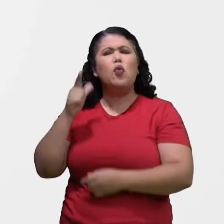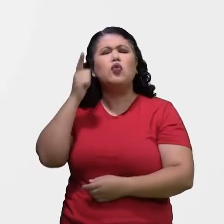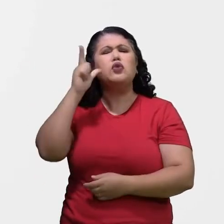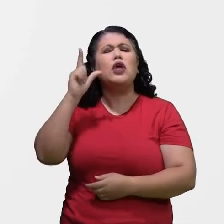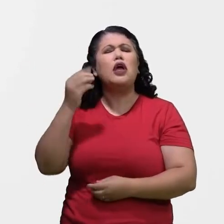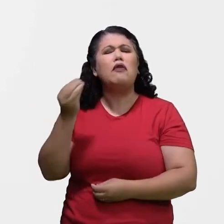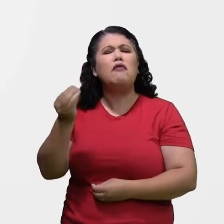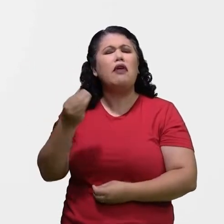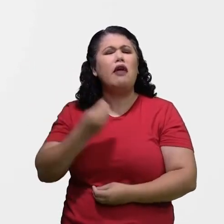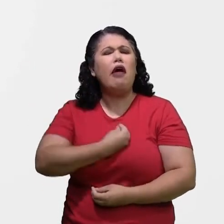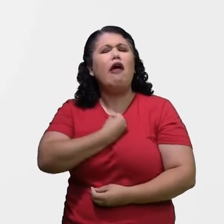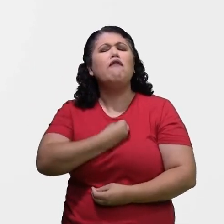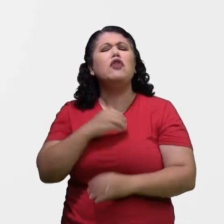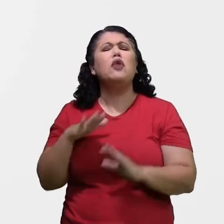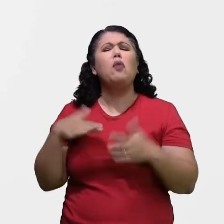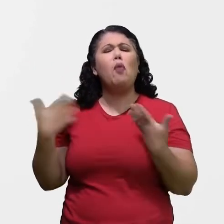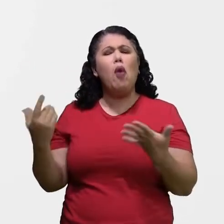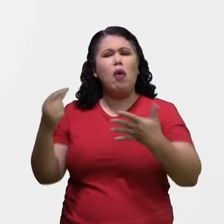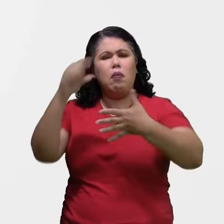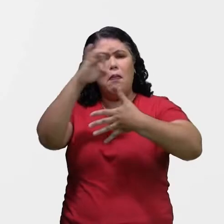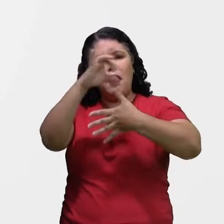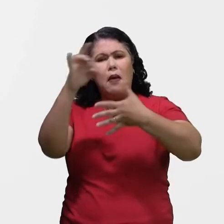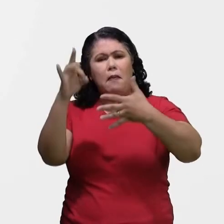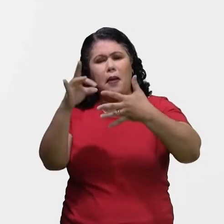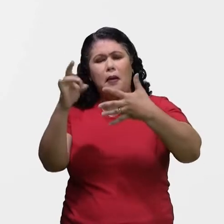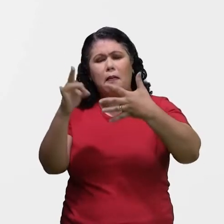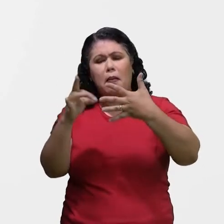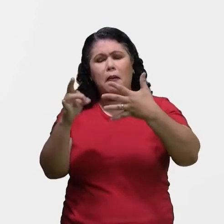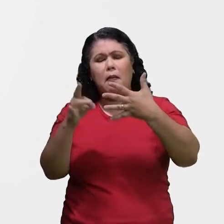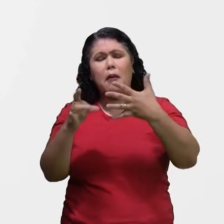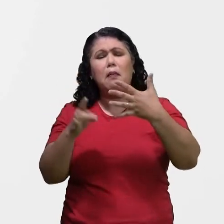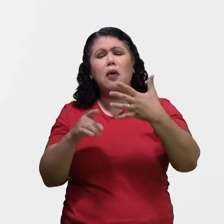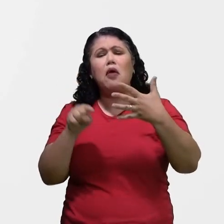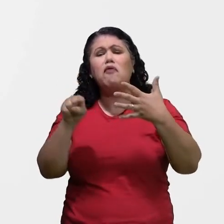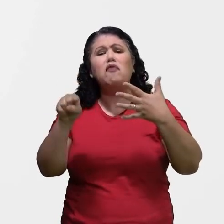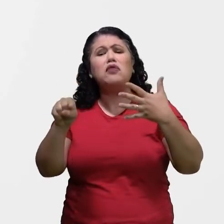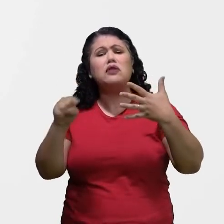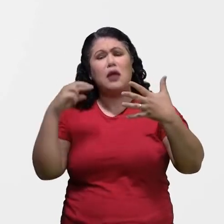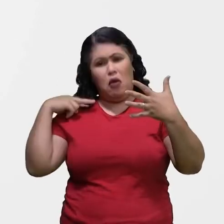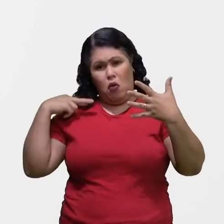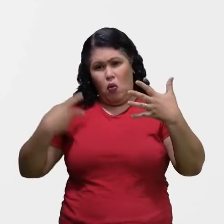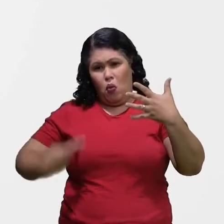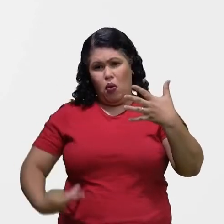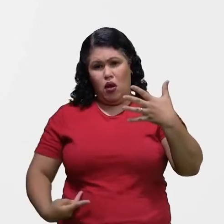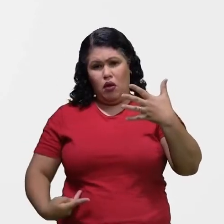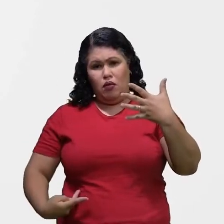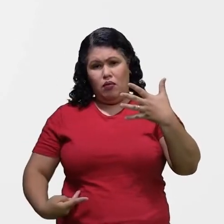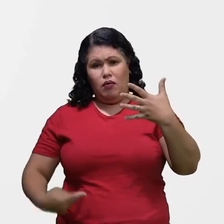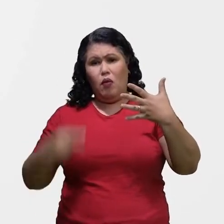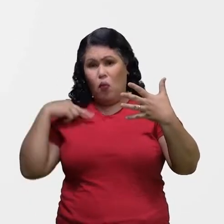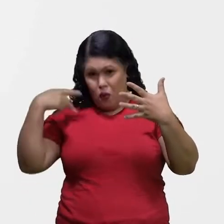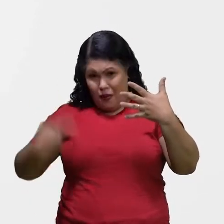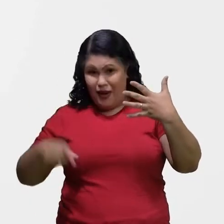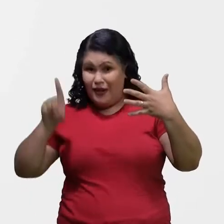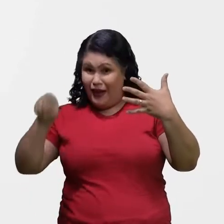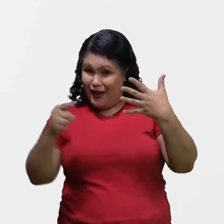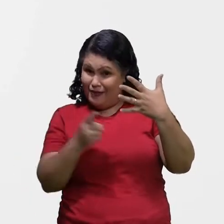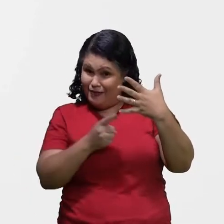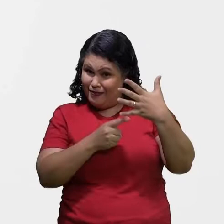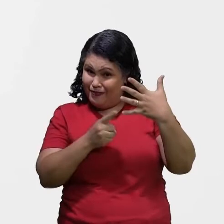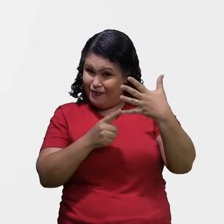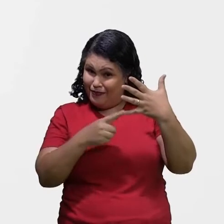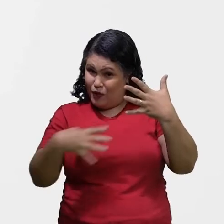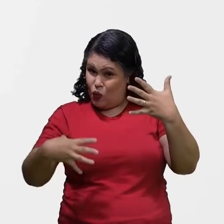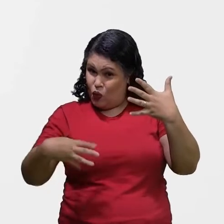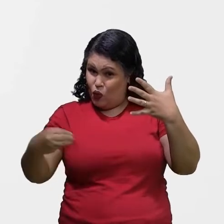classificação? Peixes? Anfíbios? Répteis? Aves? Não, nós somos mamíferos,